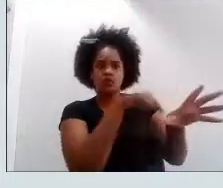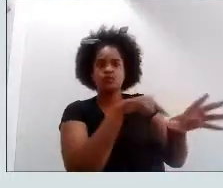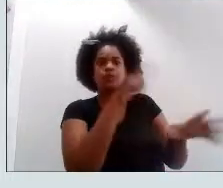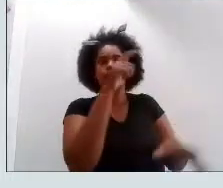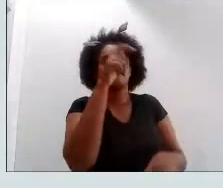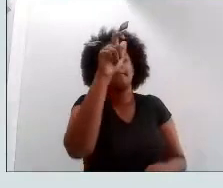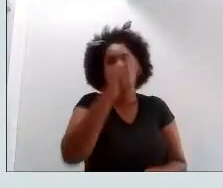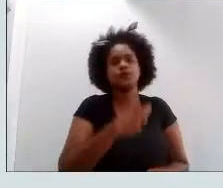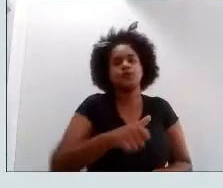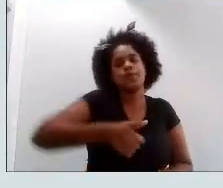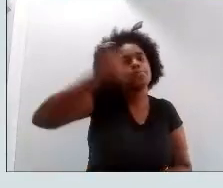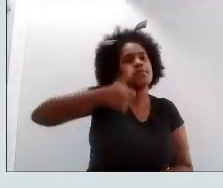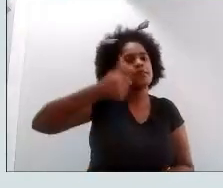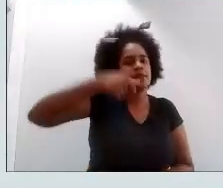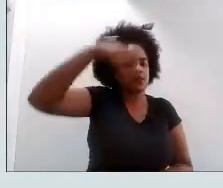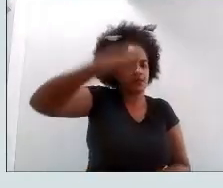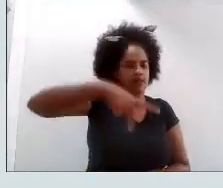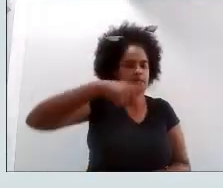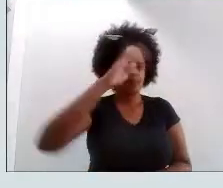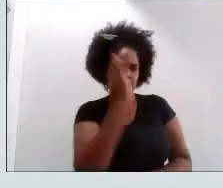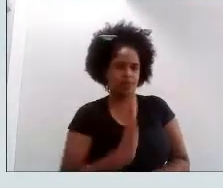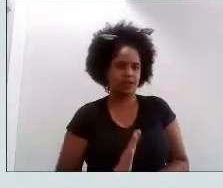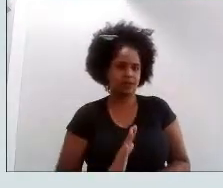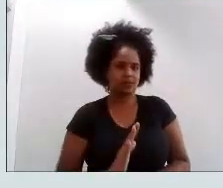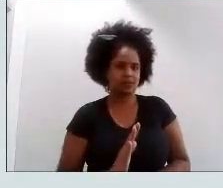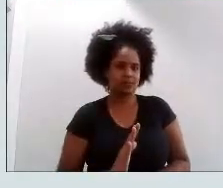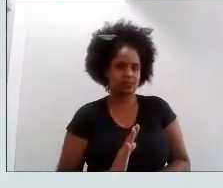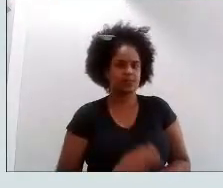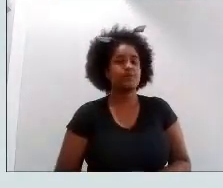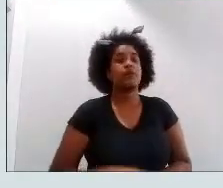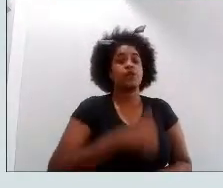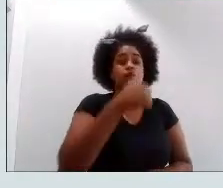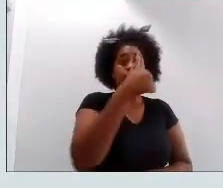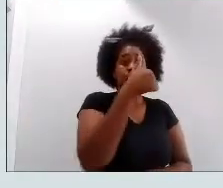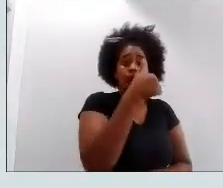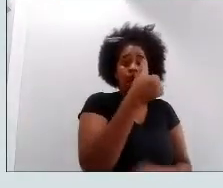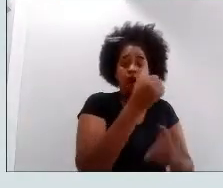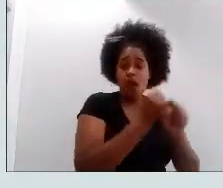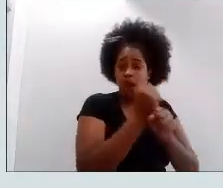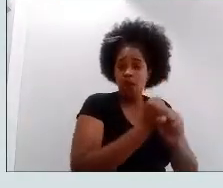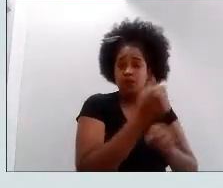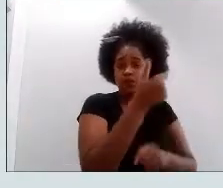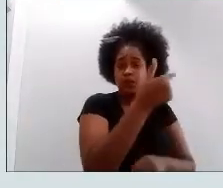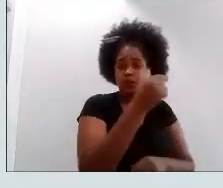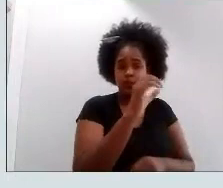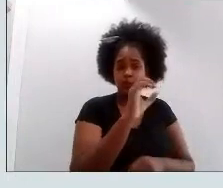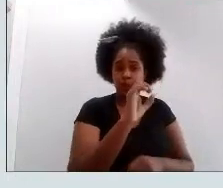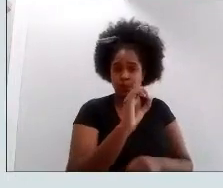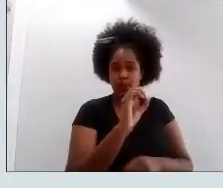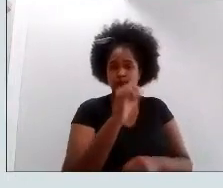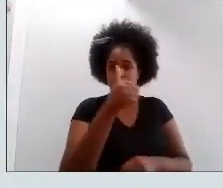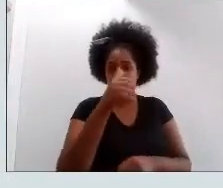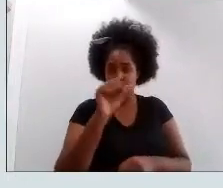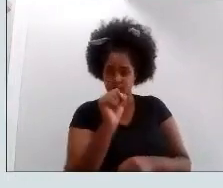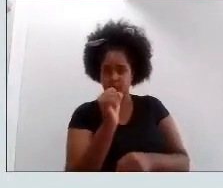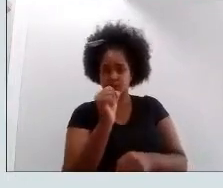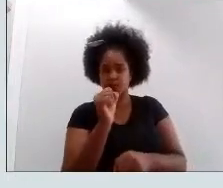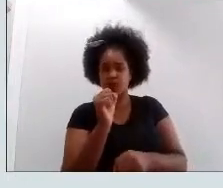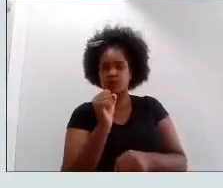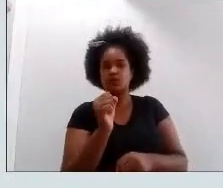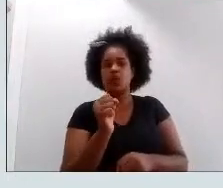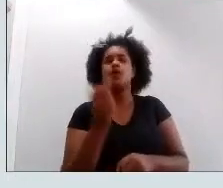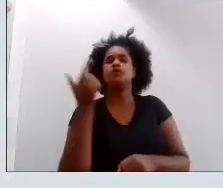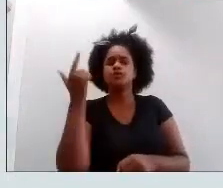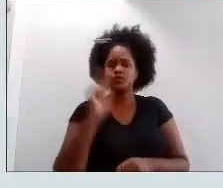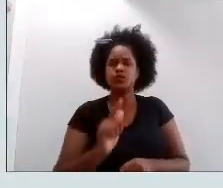Em 2018, né, ele volta à evidência, não sei se vocês viram, mas apareceu muita coisa sobre esse